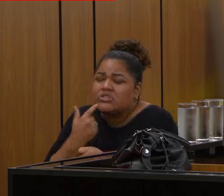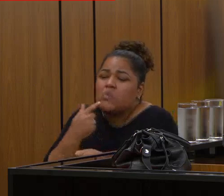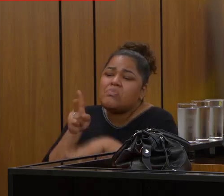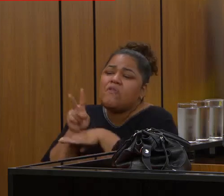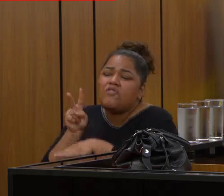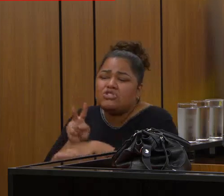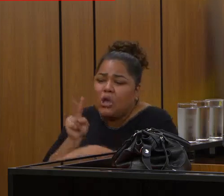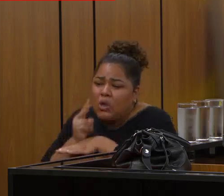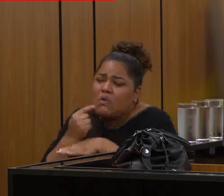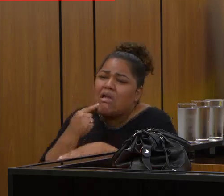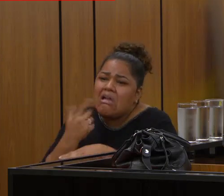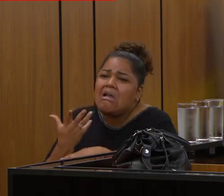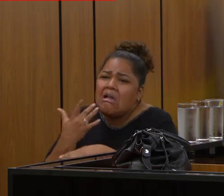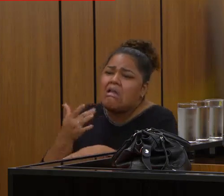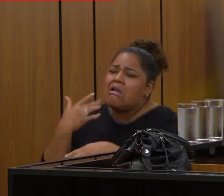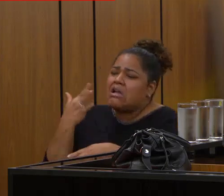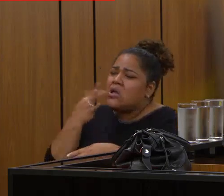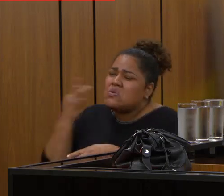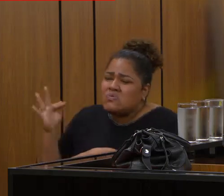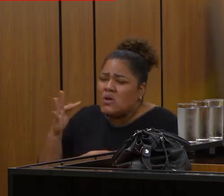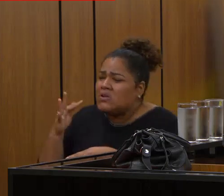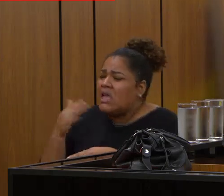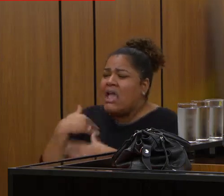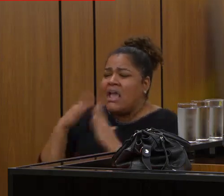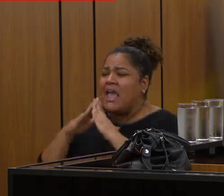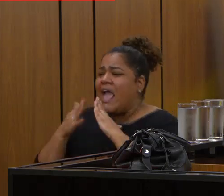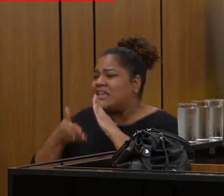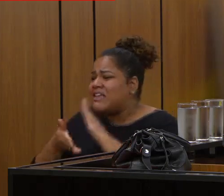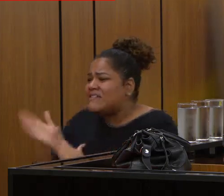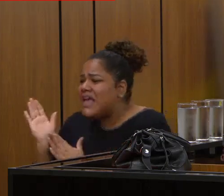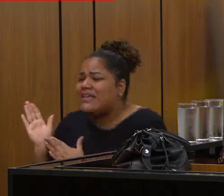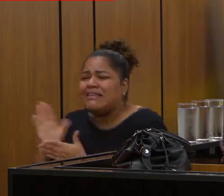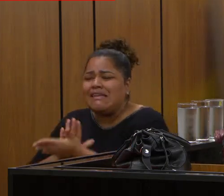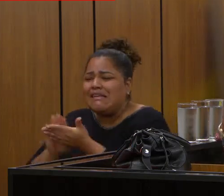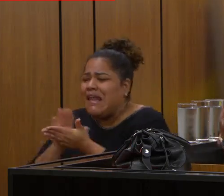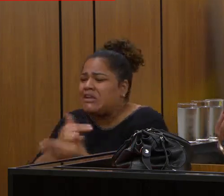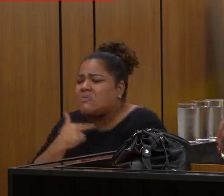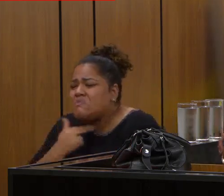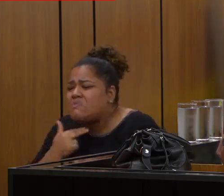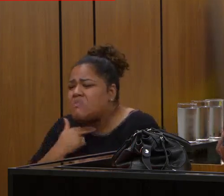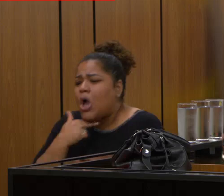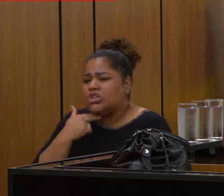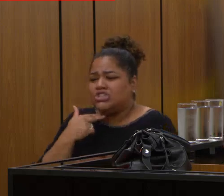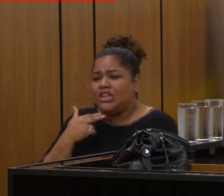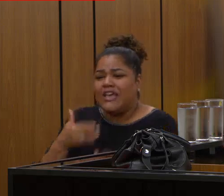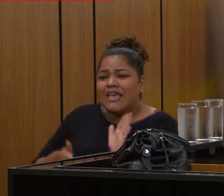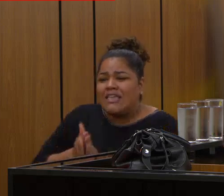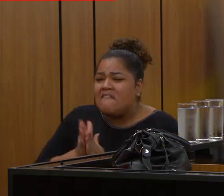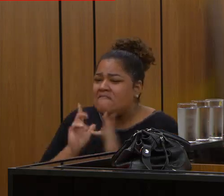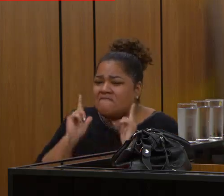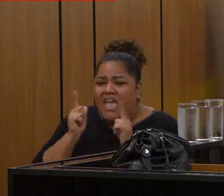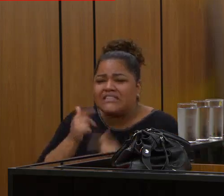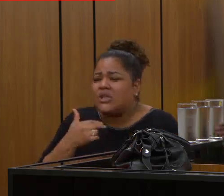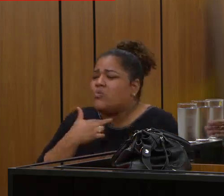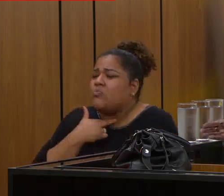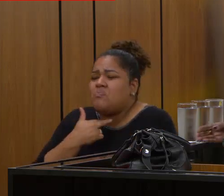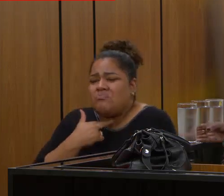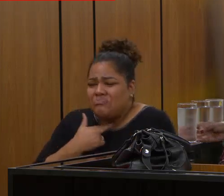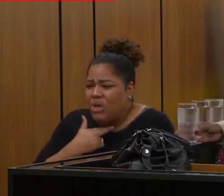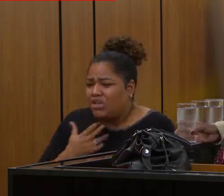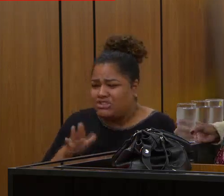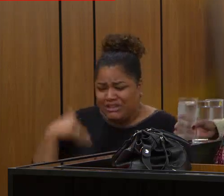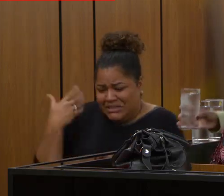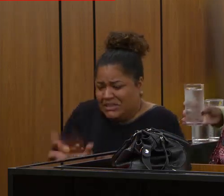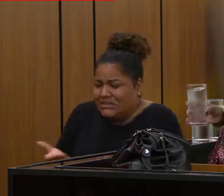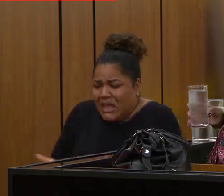boca cinco anos sem poder sair de casa cinco anos sem poder não é festa e eu tô até